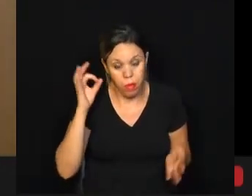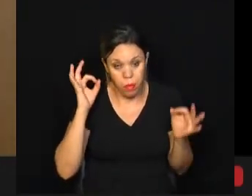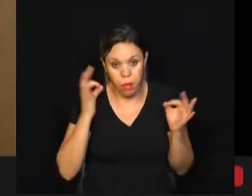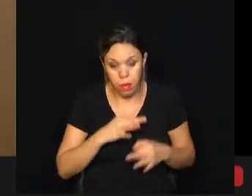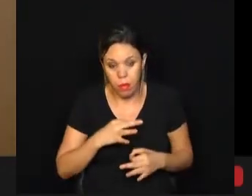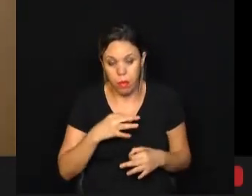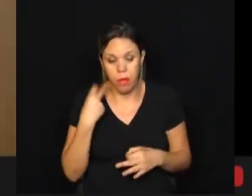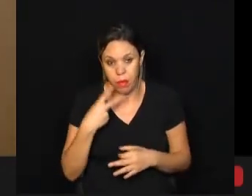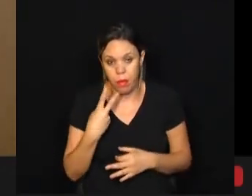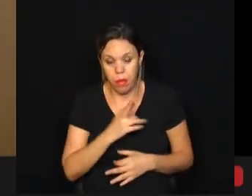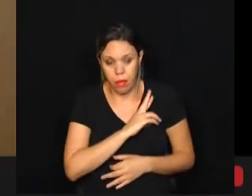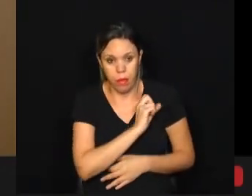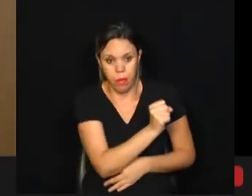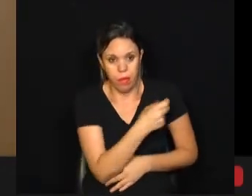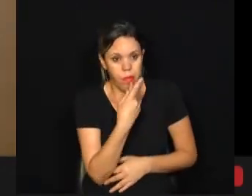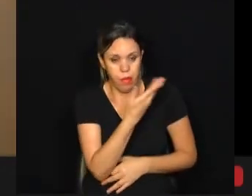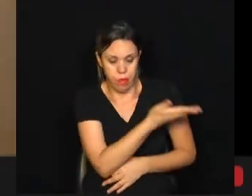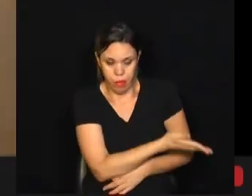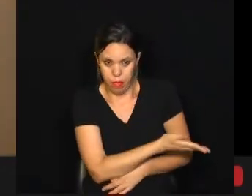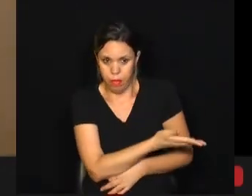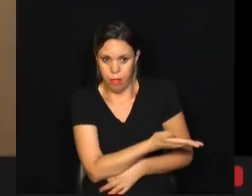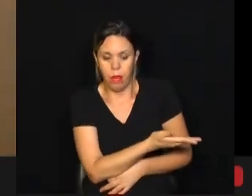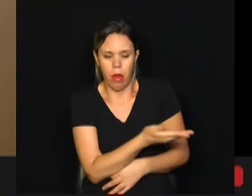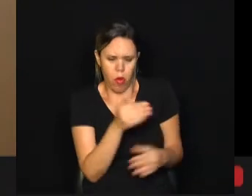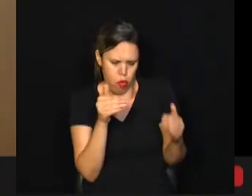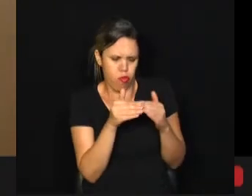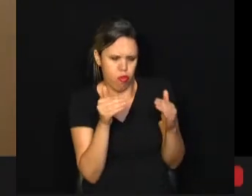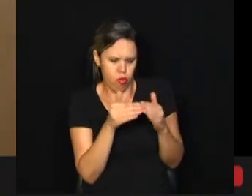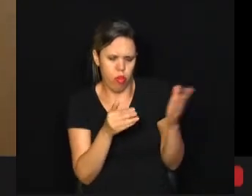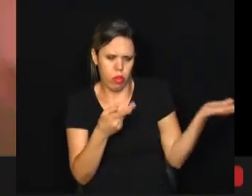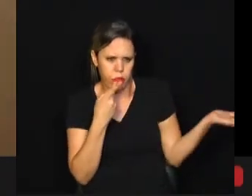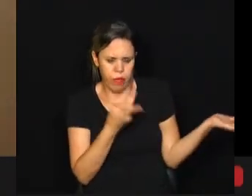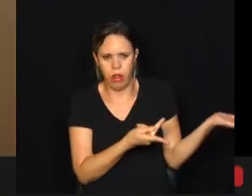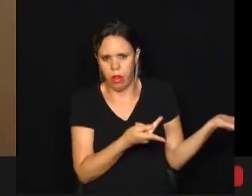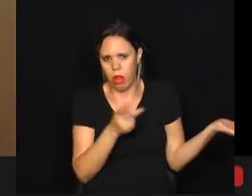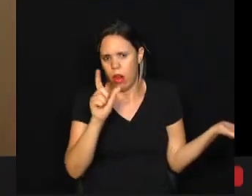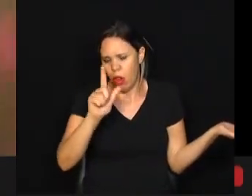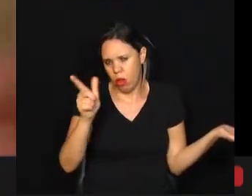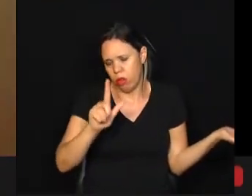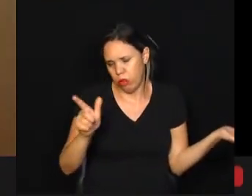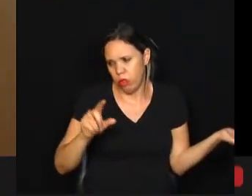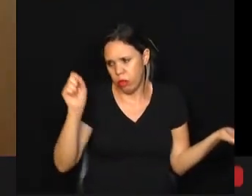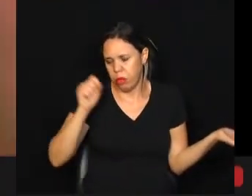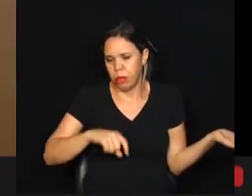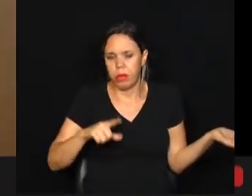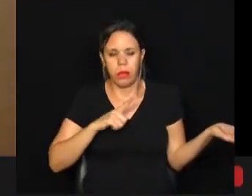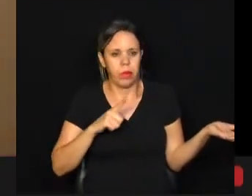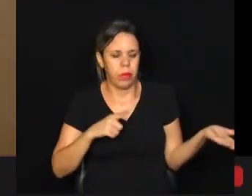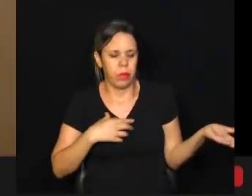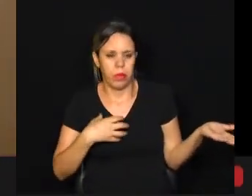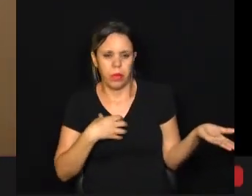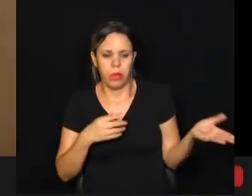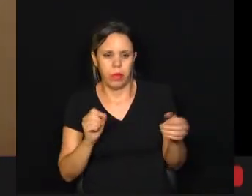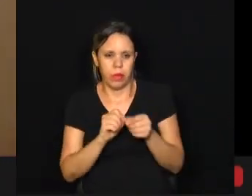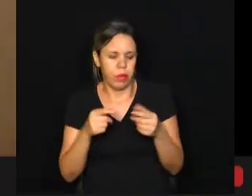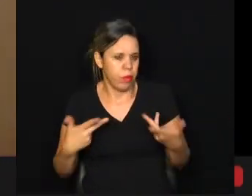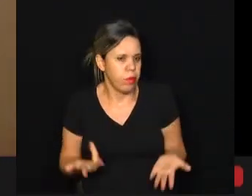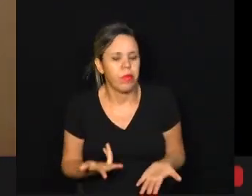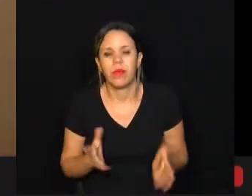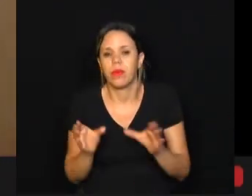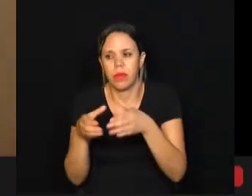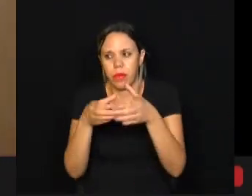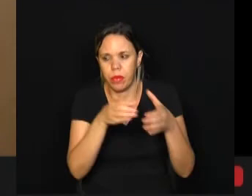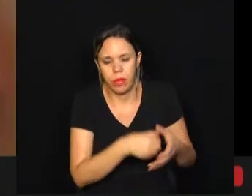que o vereador Rossini está dizendo, e não discordo. Né? Há que se haver, sim, um modo de fazer as coisas